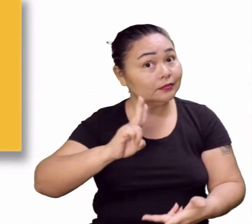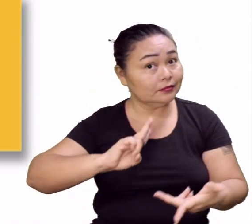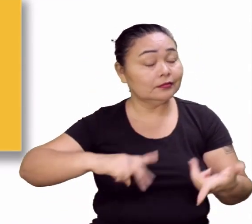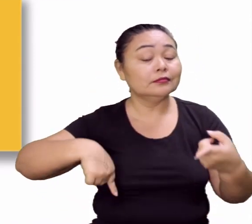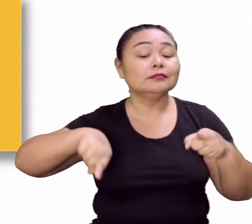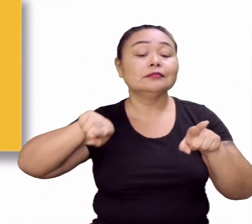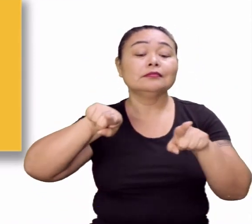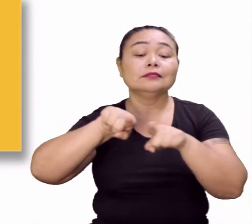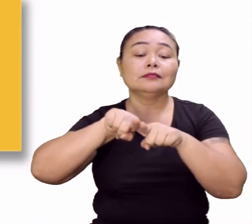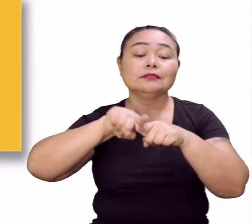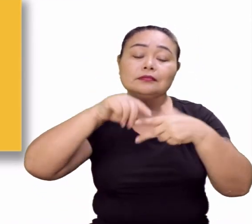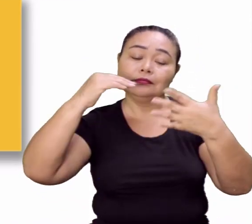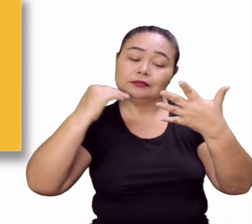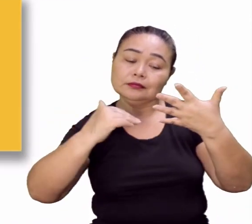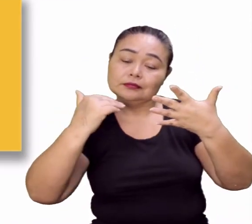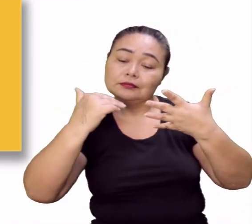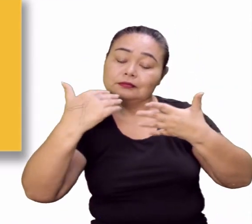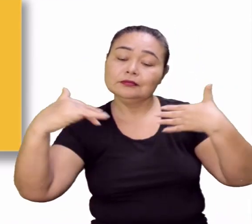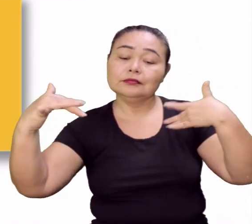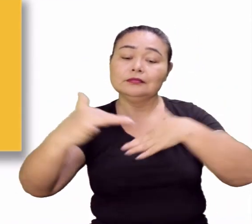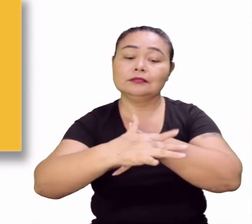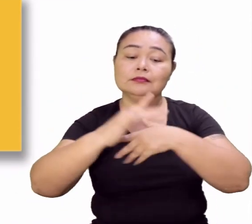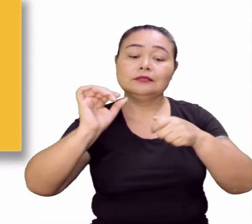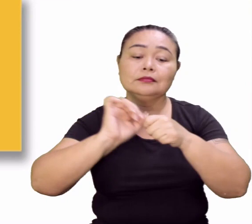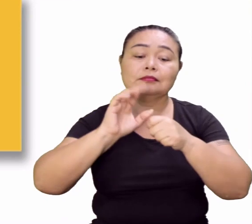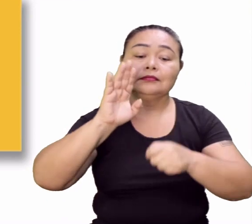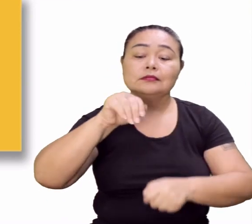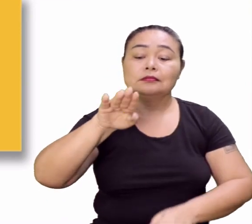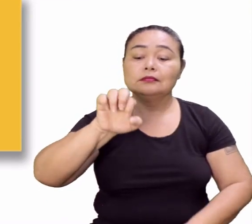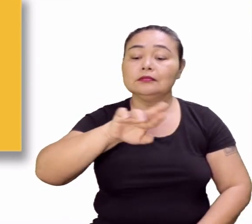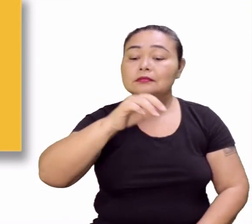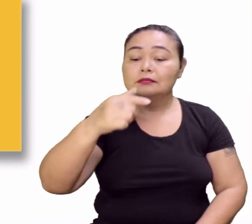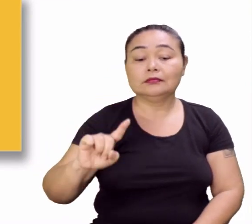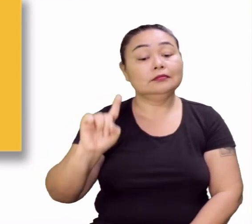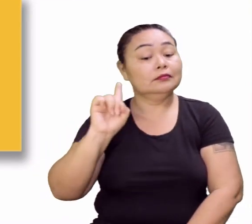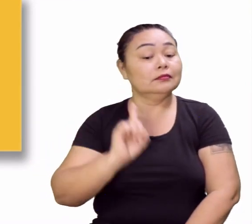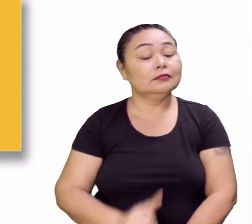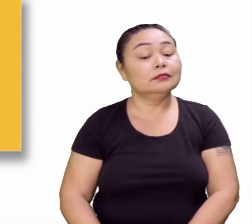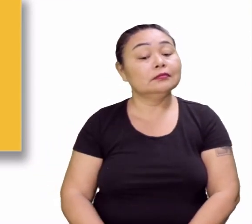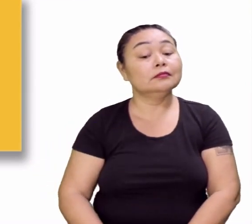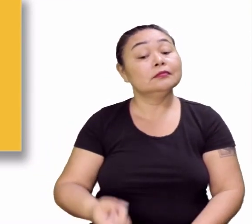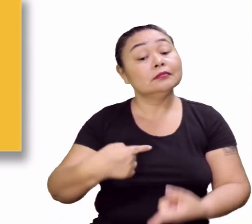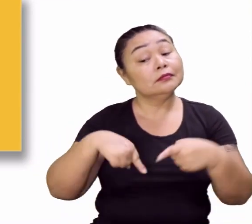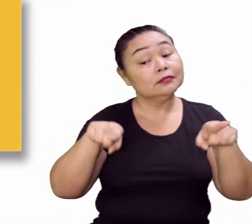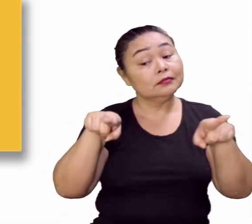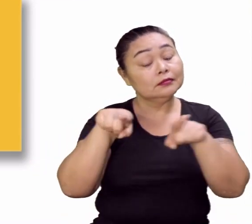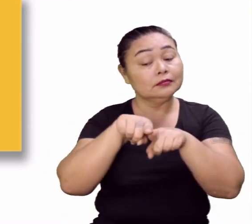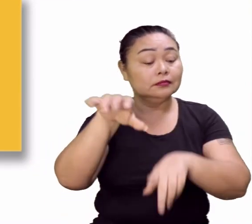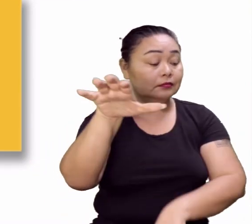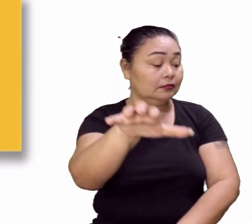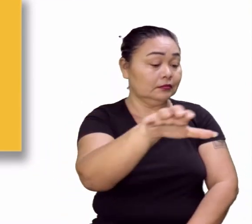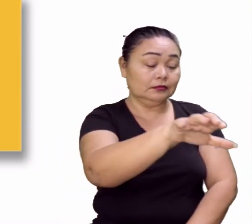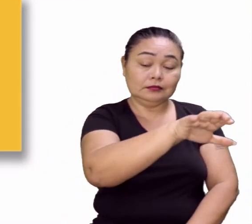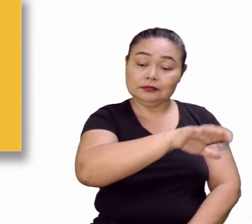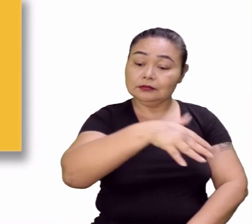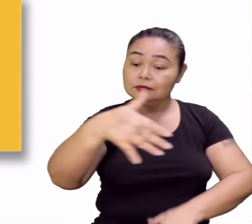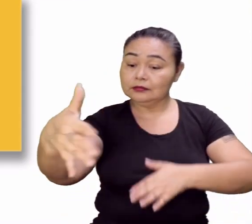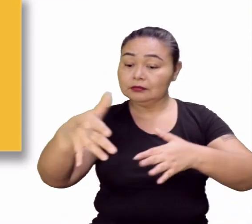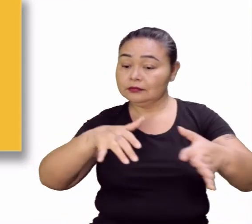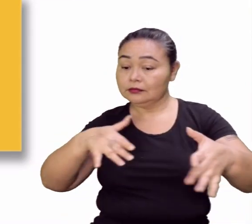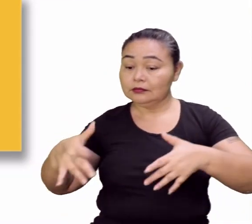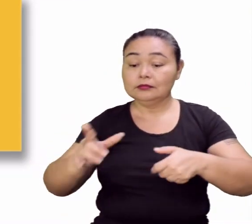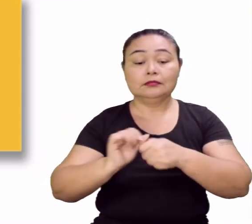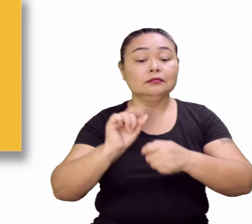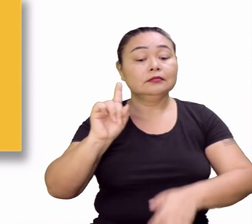Exatamente. Hierarquia urbana. Veremos também sobre conurbação, veremos sobre região polarizada,